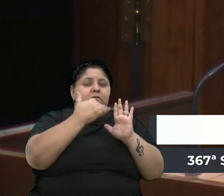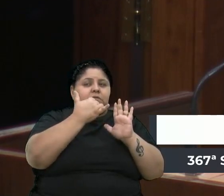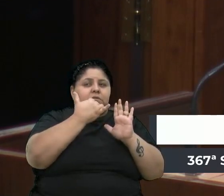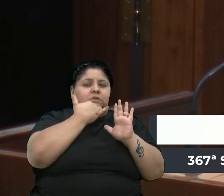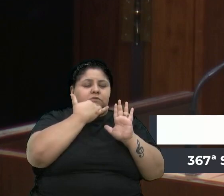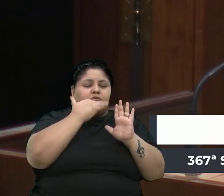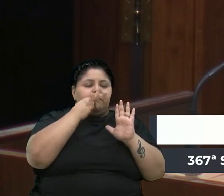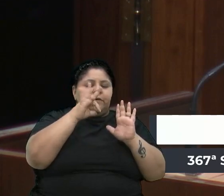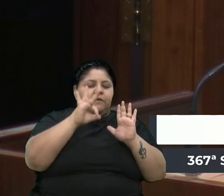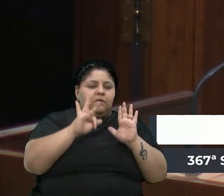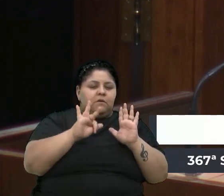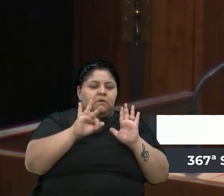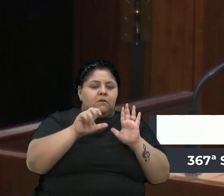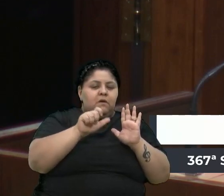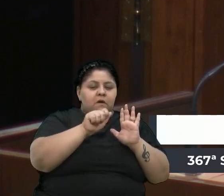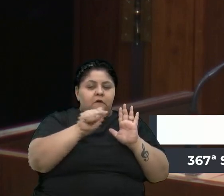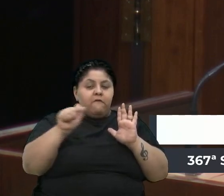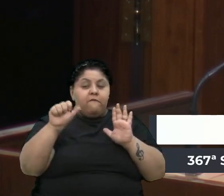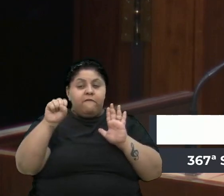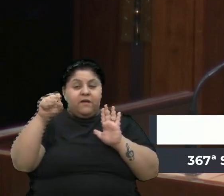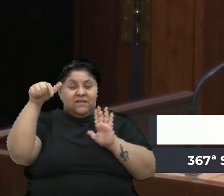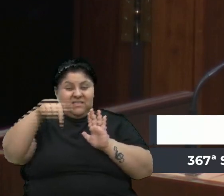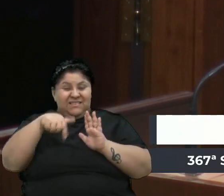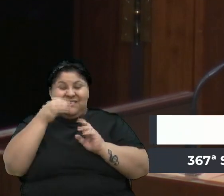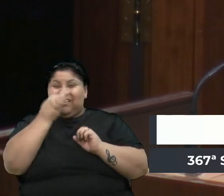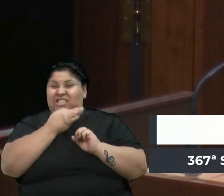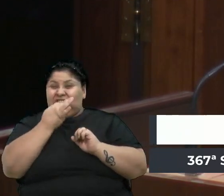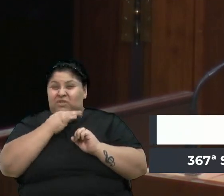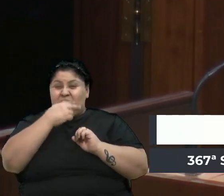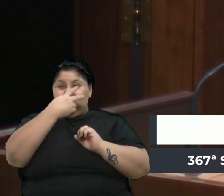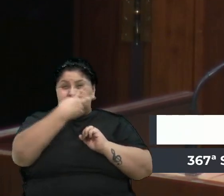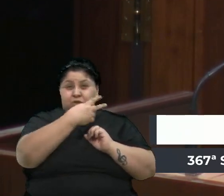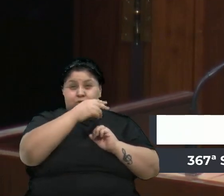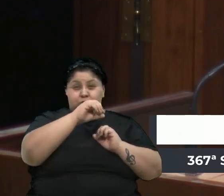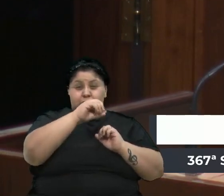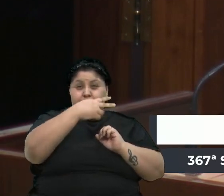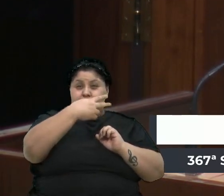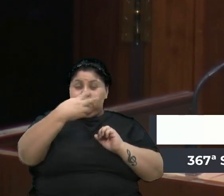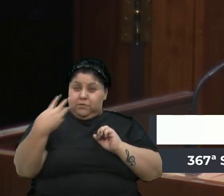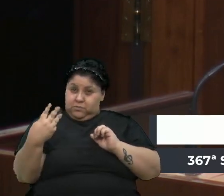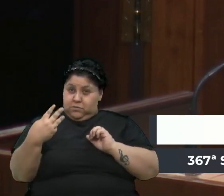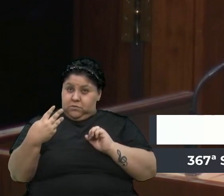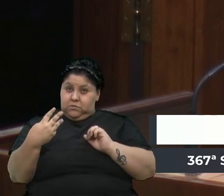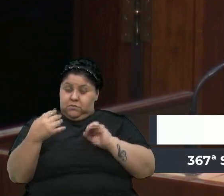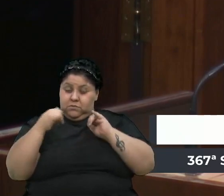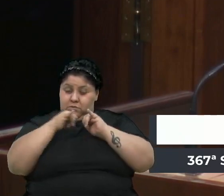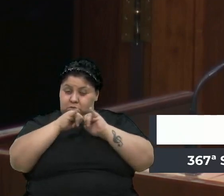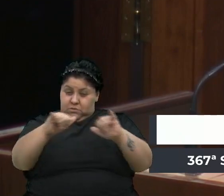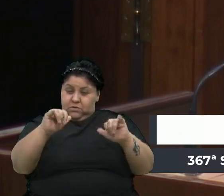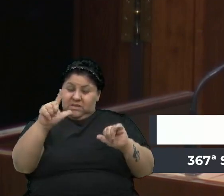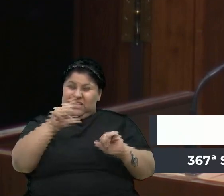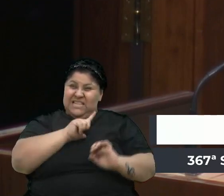do Sul, em 2023, conforme esse levantamento, tem